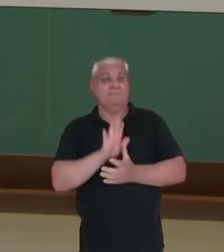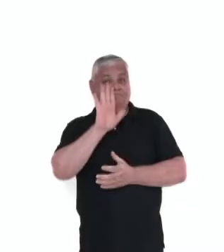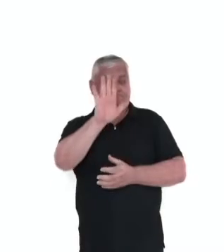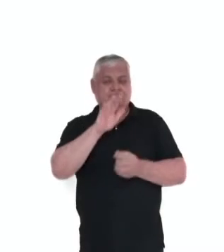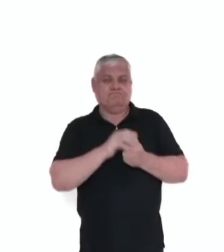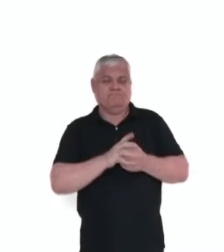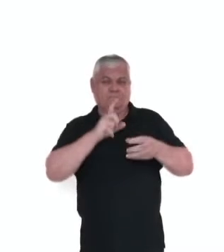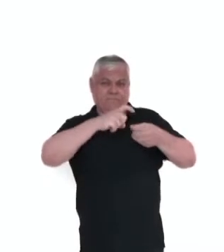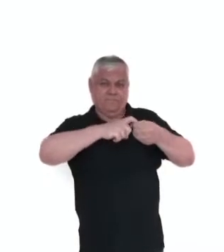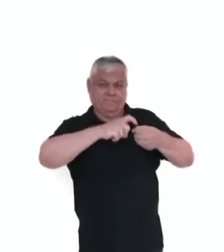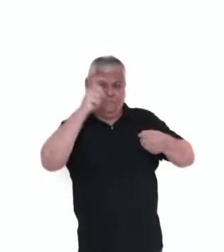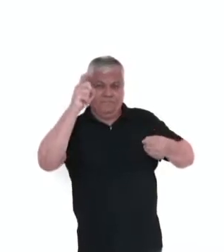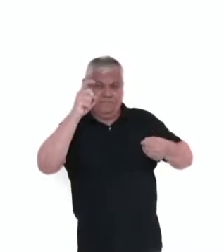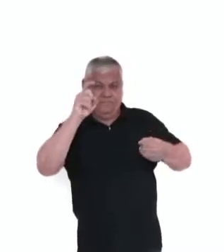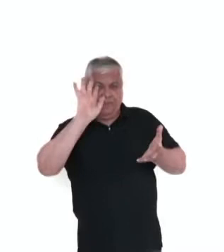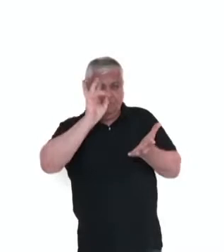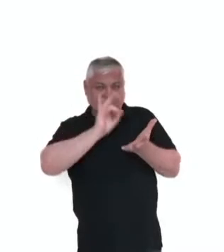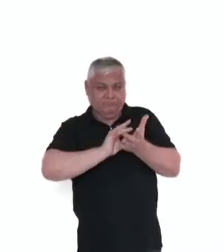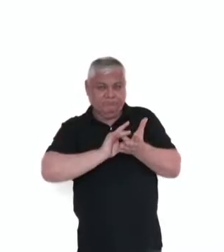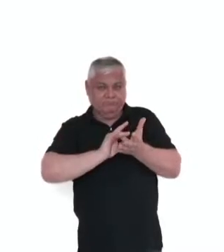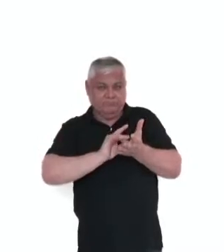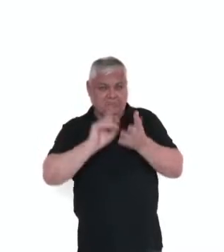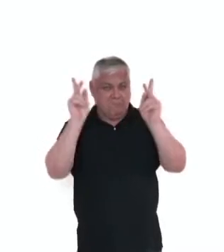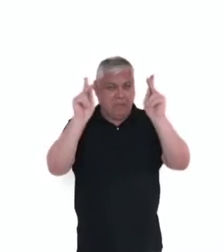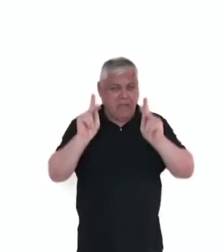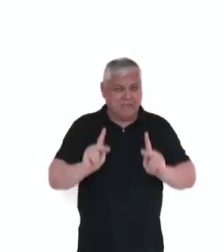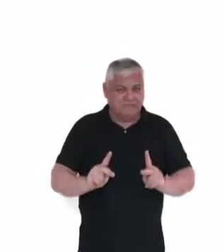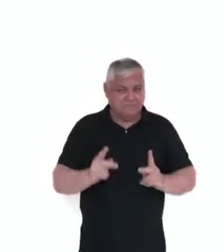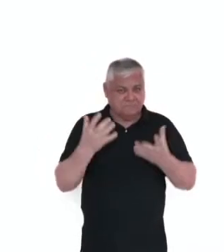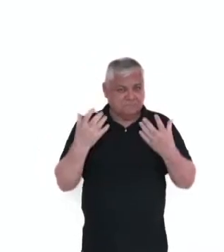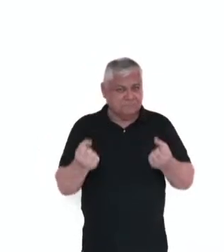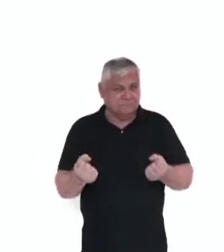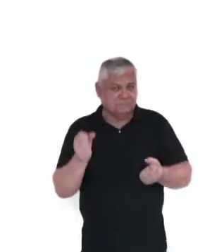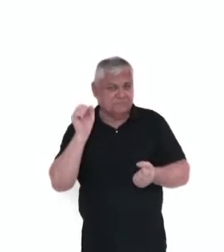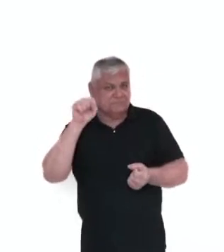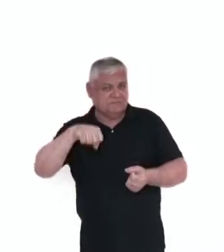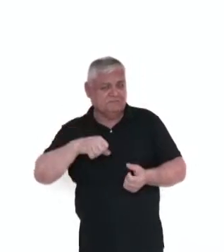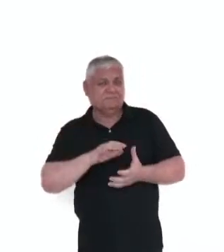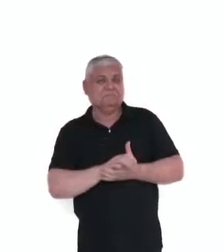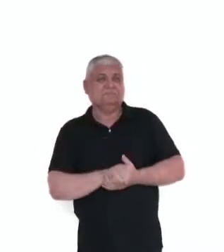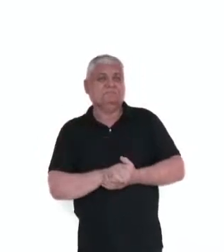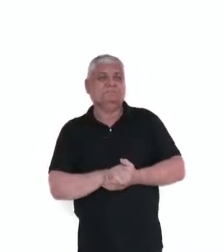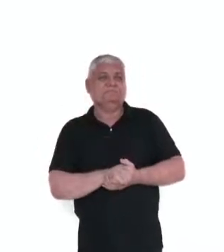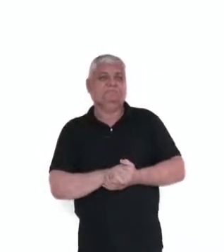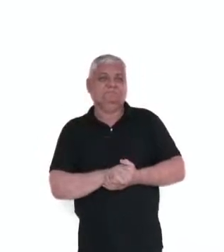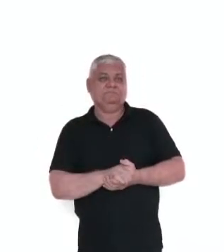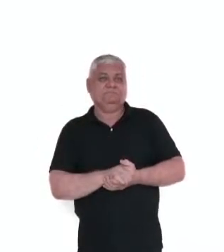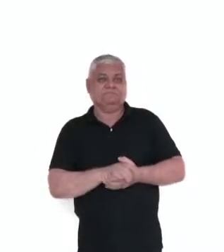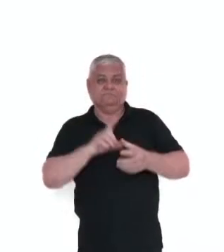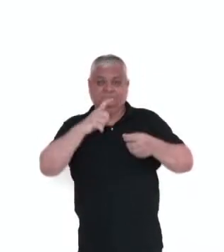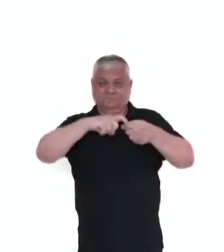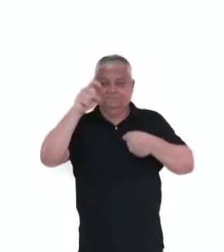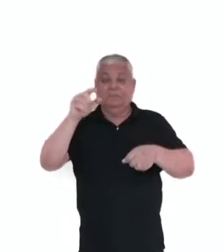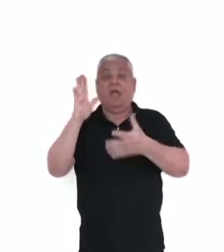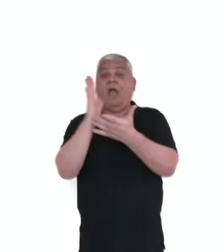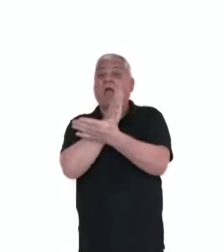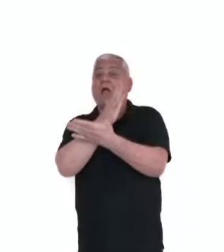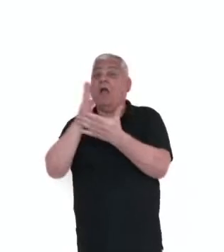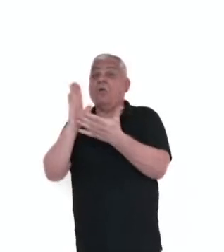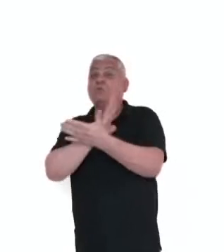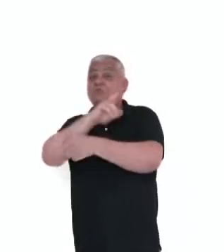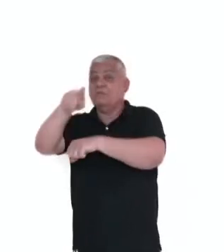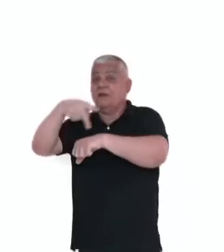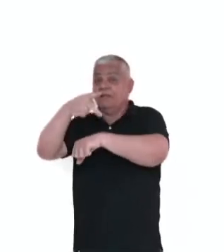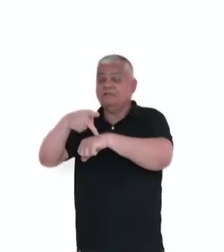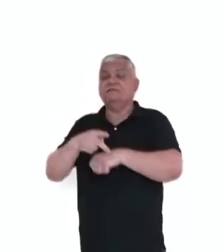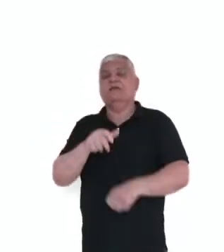então, ocorreu de forma realmente pacífica, né? Vamos ver aqui, então, casos e casos. Olha só, a independência de alguns países, como a